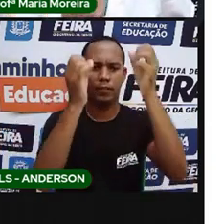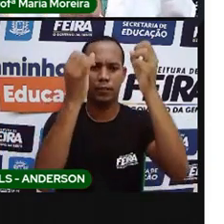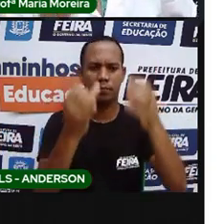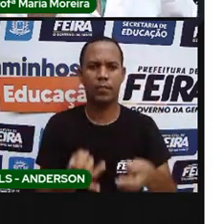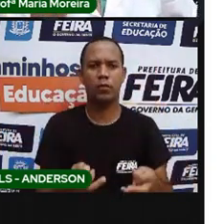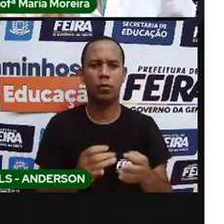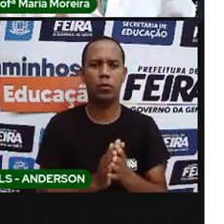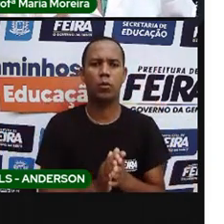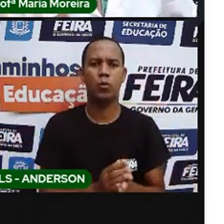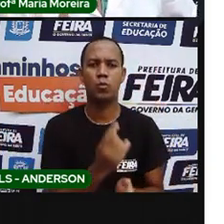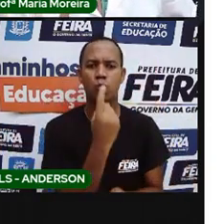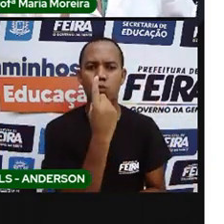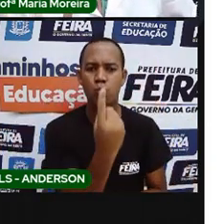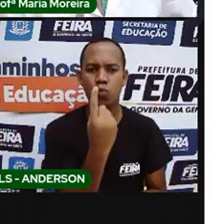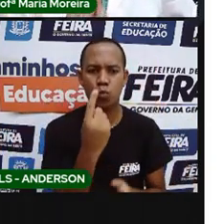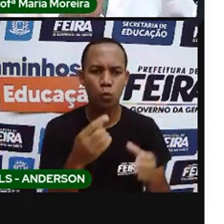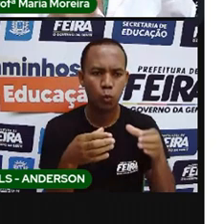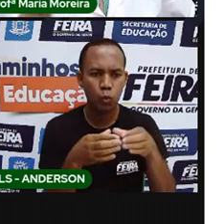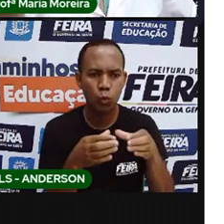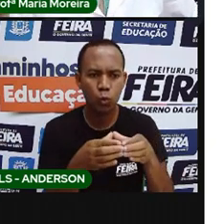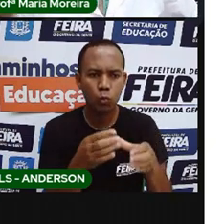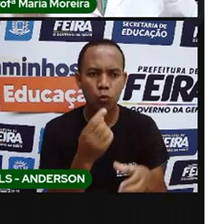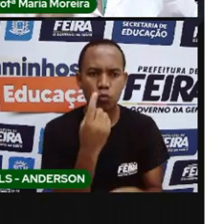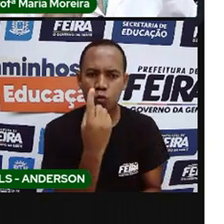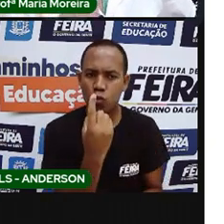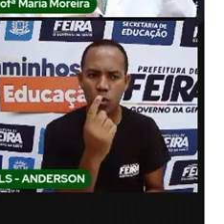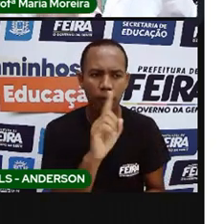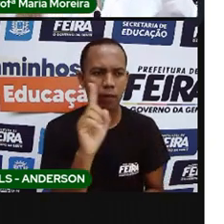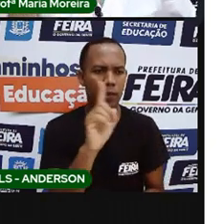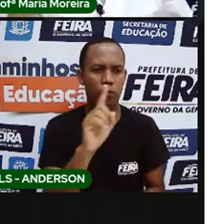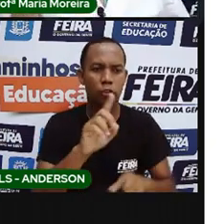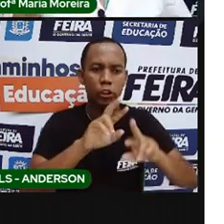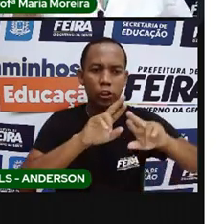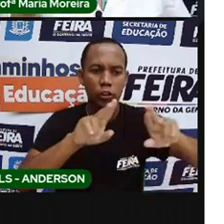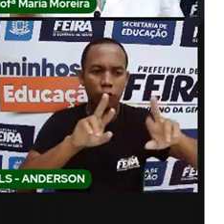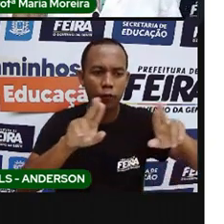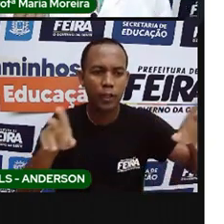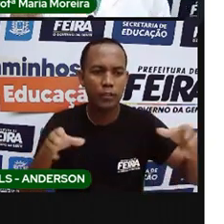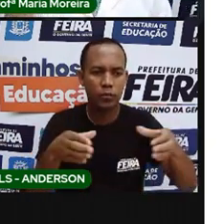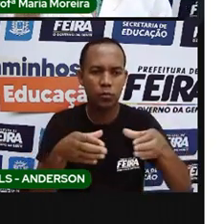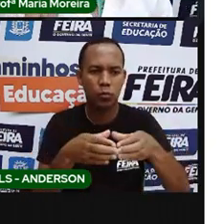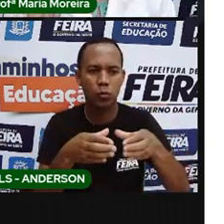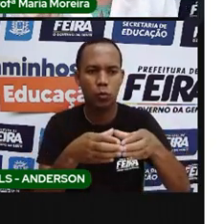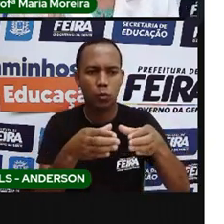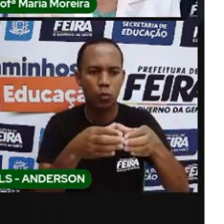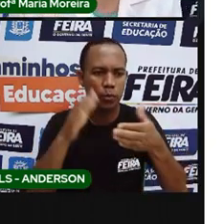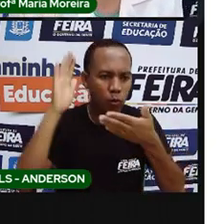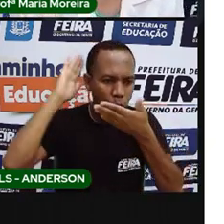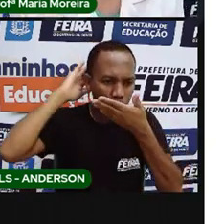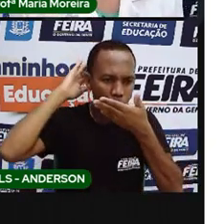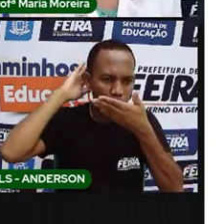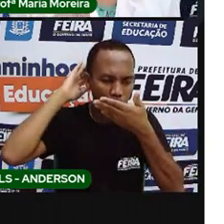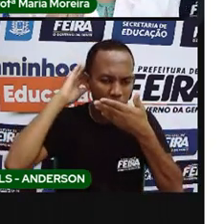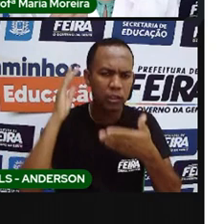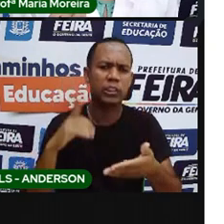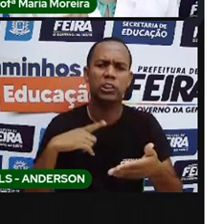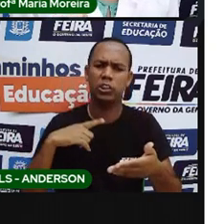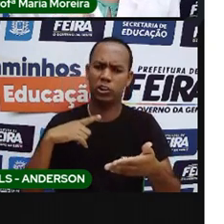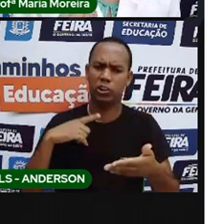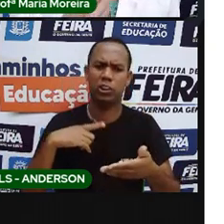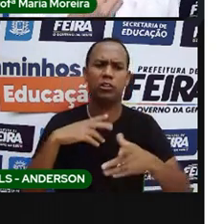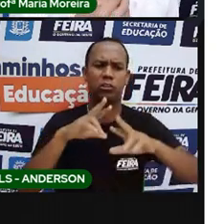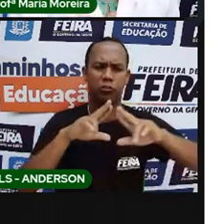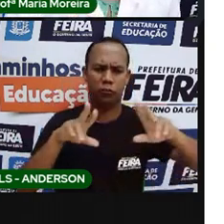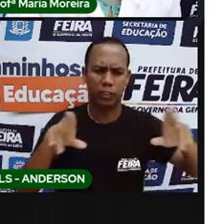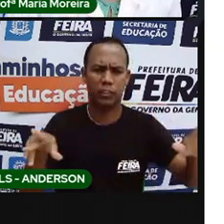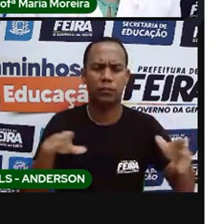não se trata de um povo só, que eram vários, e a Pro, inclusive, na aula de linguagens, fala sobre